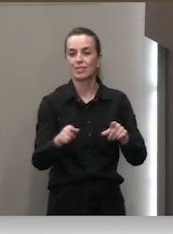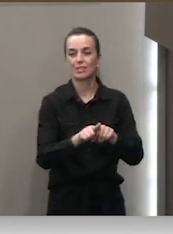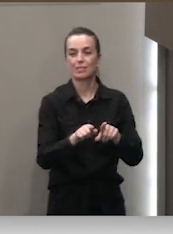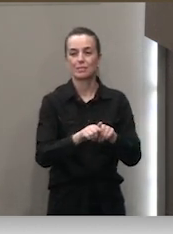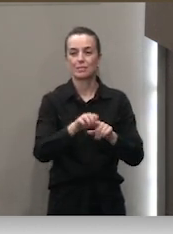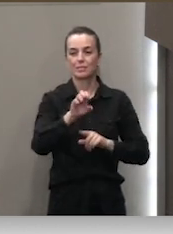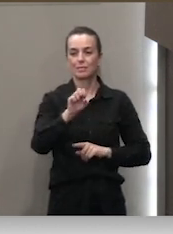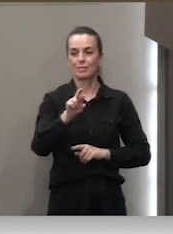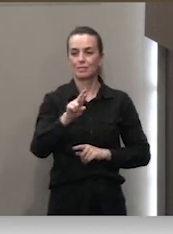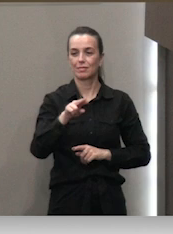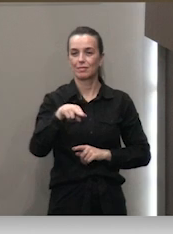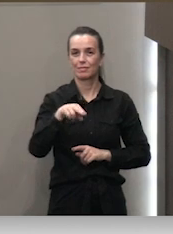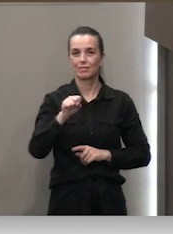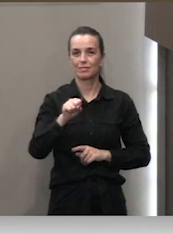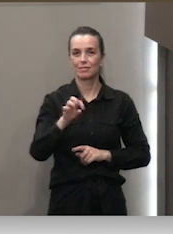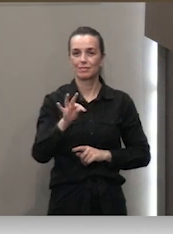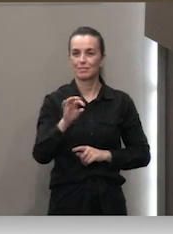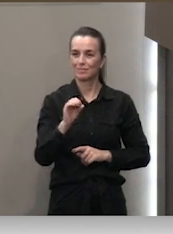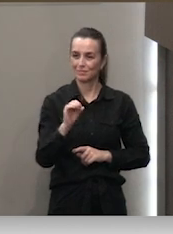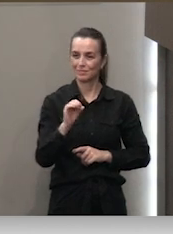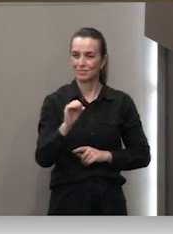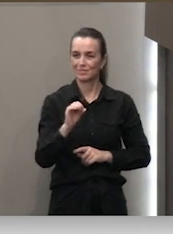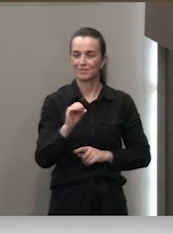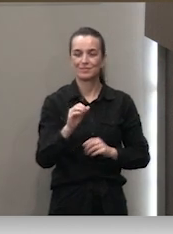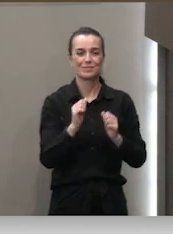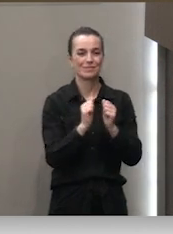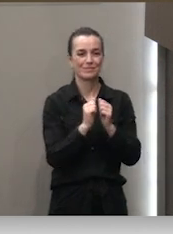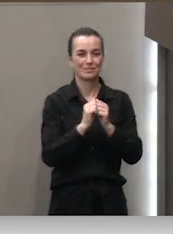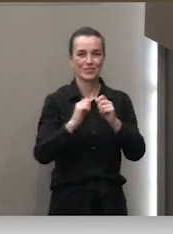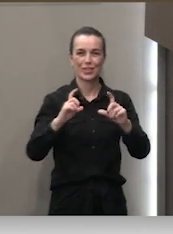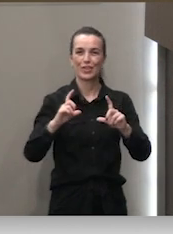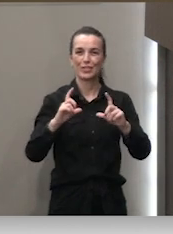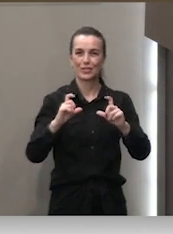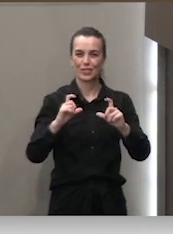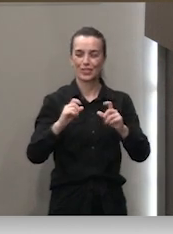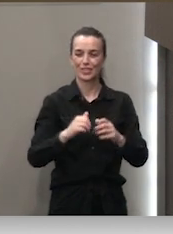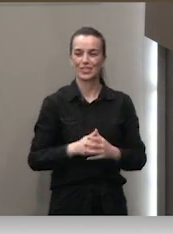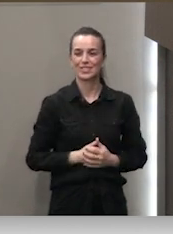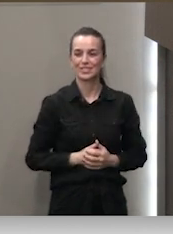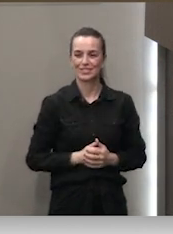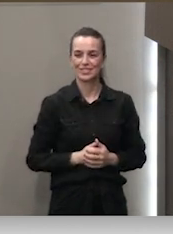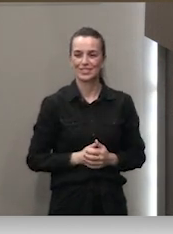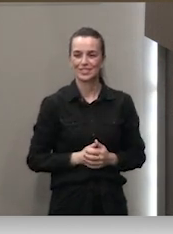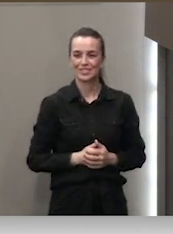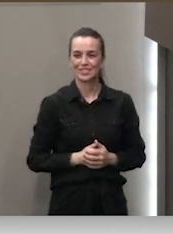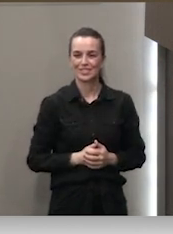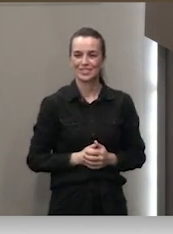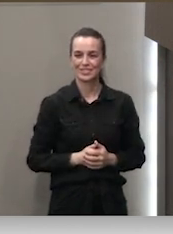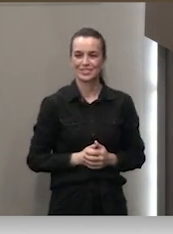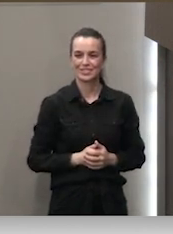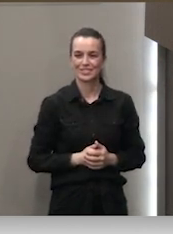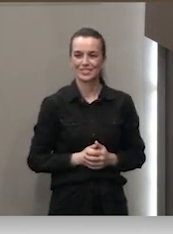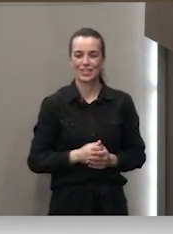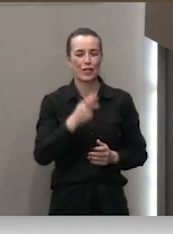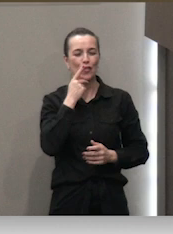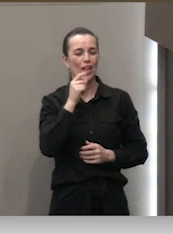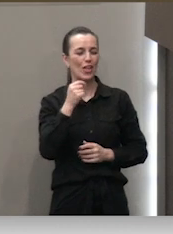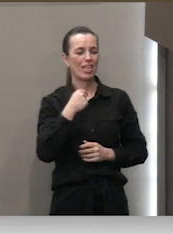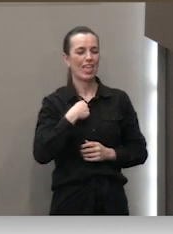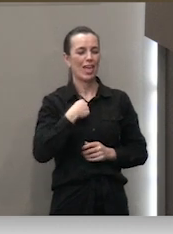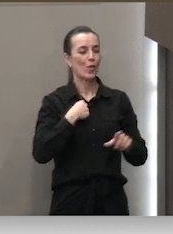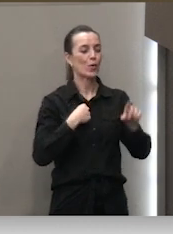o seu Ernesto tinha uma foto junto. Eu fiquei no. O senhor Neto está me corneteando hoje aqui que eu fiquei num lugar meio estratégico ali.